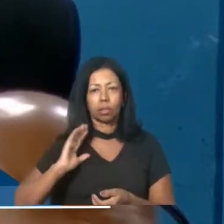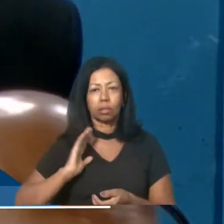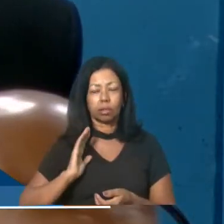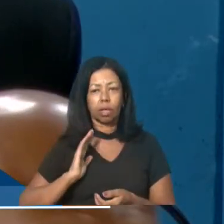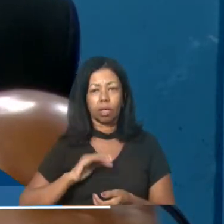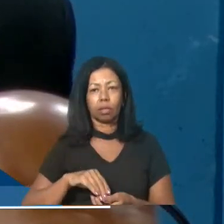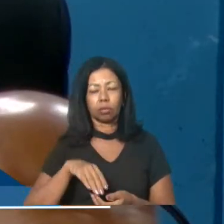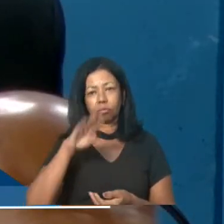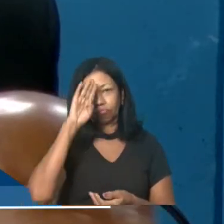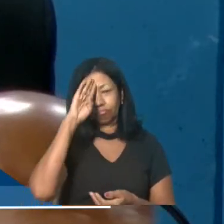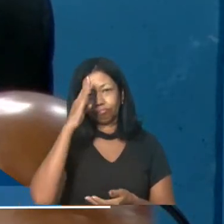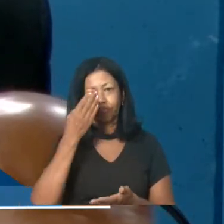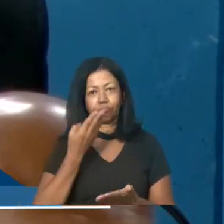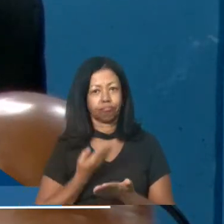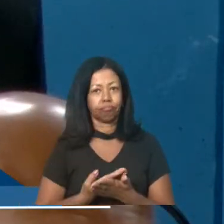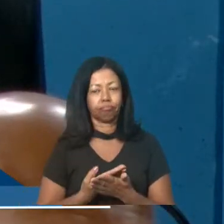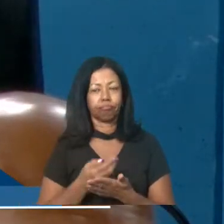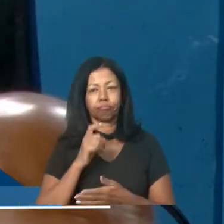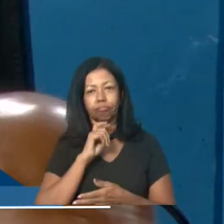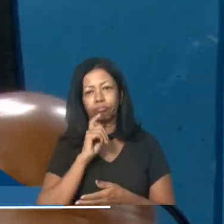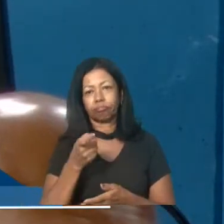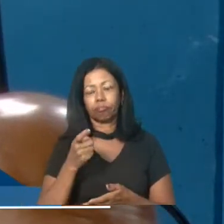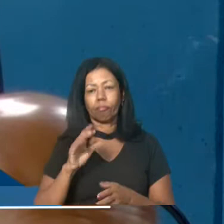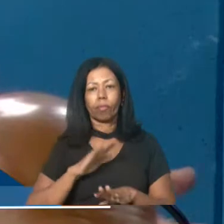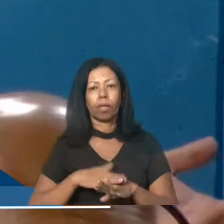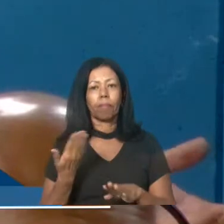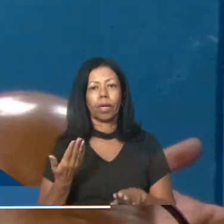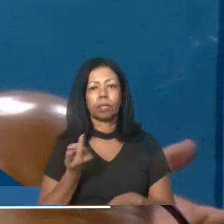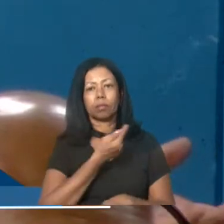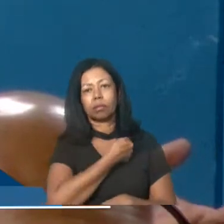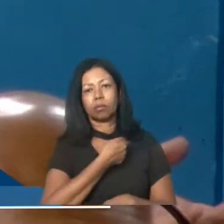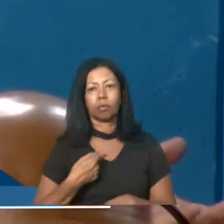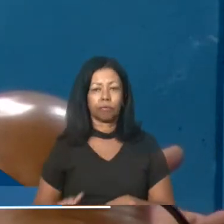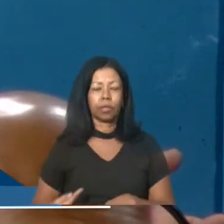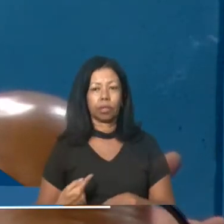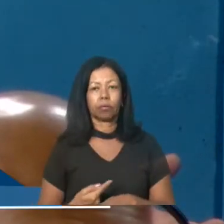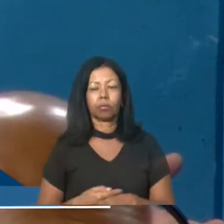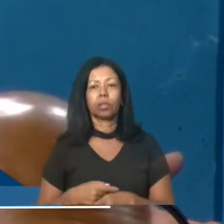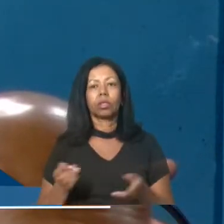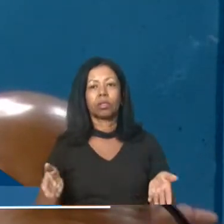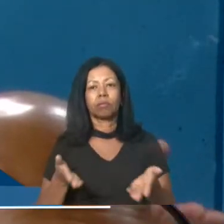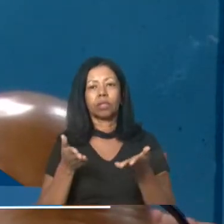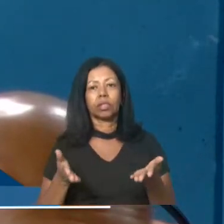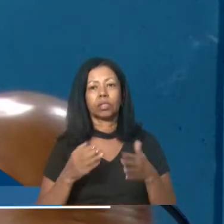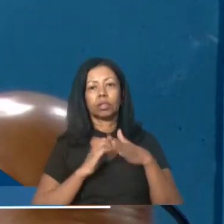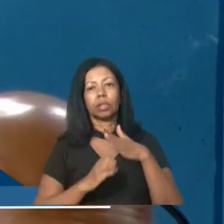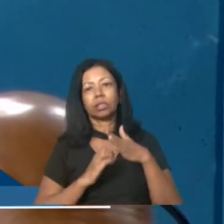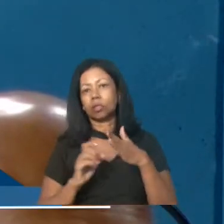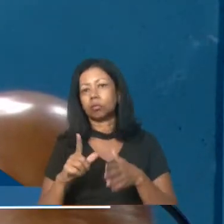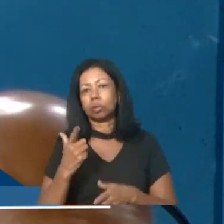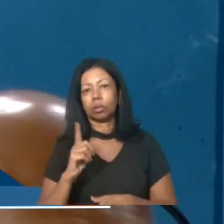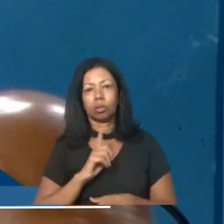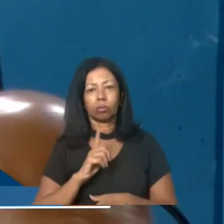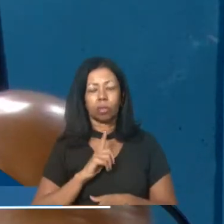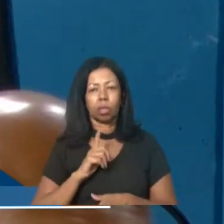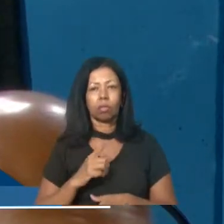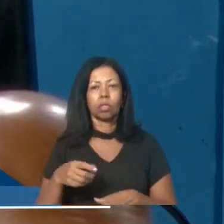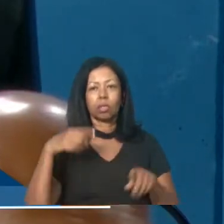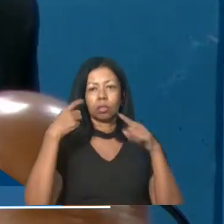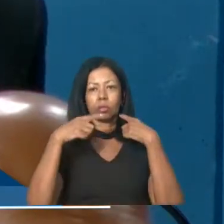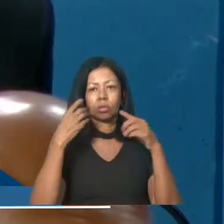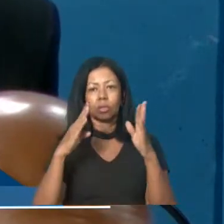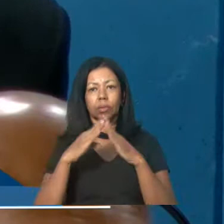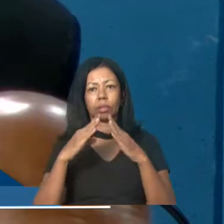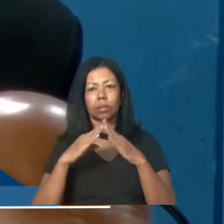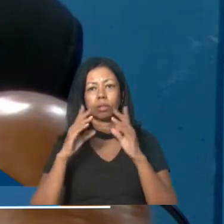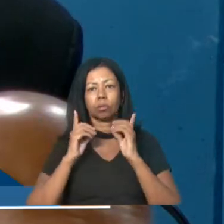Rodrigo, que o governo hoje não tem credibilidade para um investimento das indústrias. Nós aqui, em vez de discutir habitação